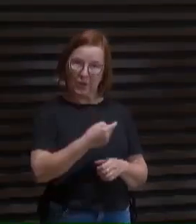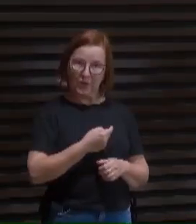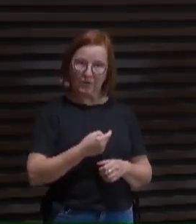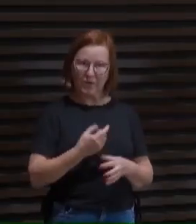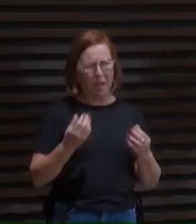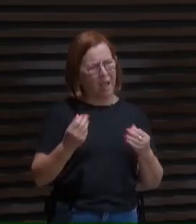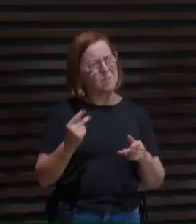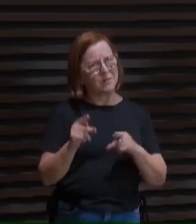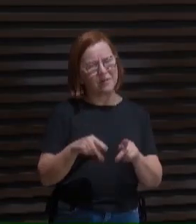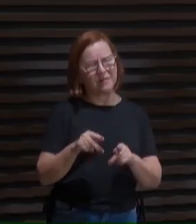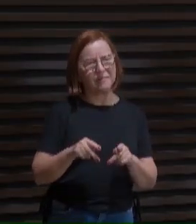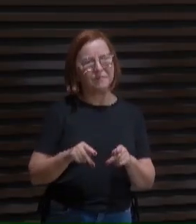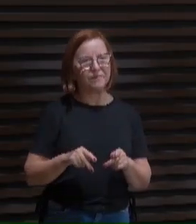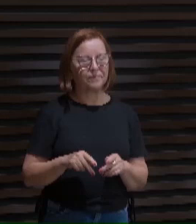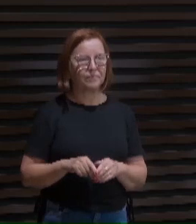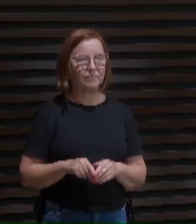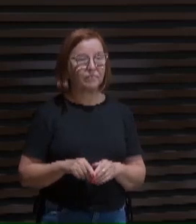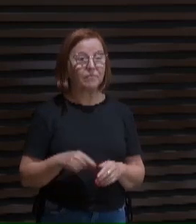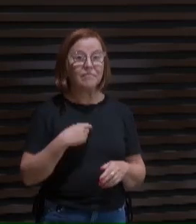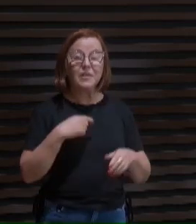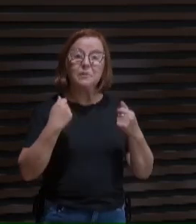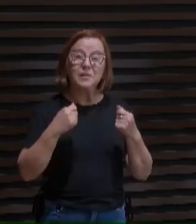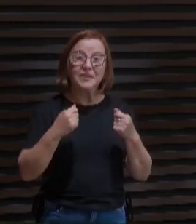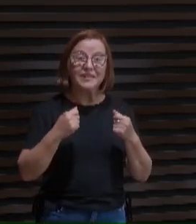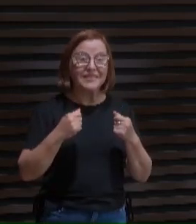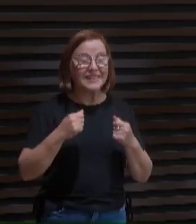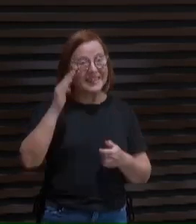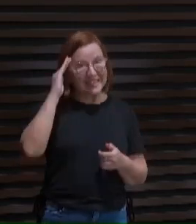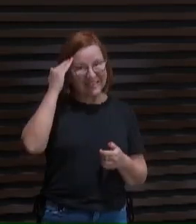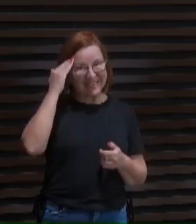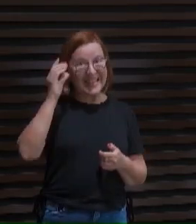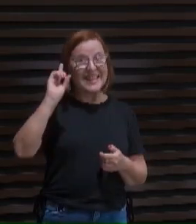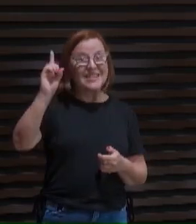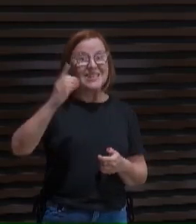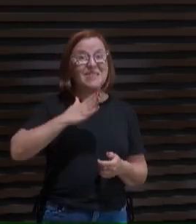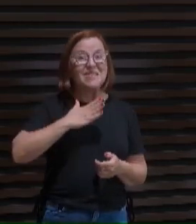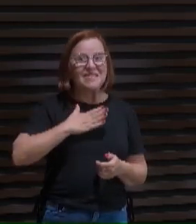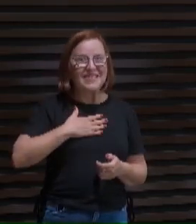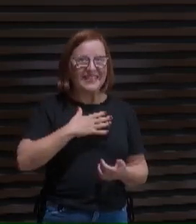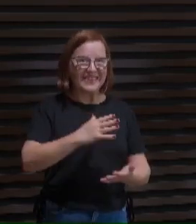gente. Eu preciso saber que Deus é o meu socorro